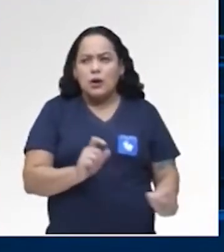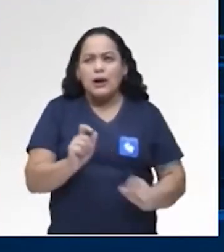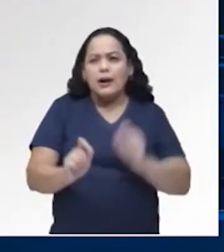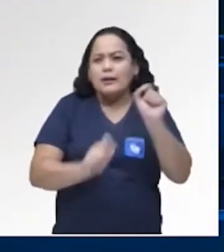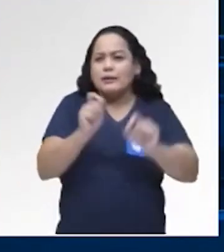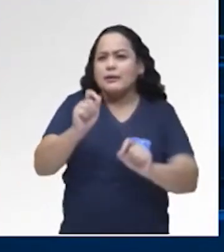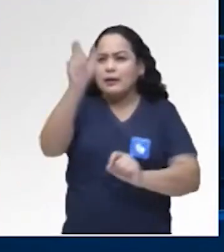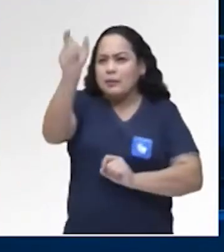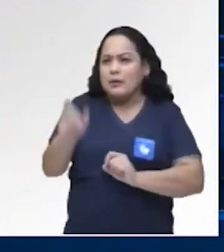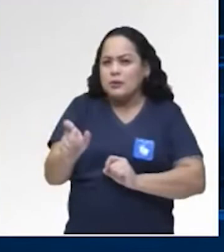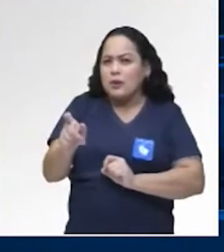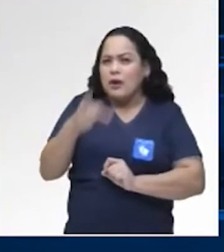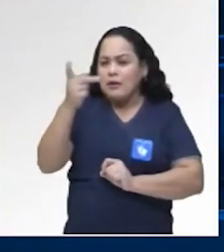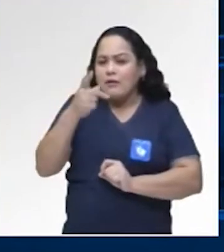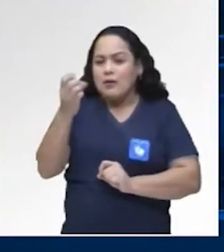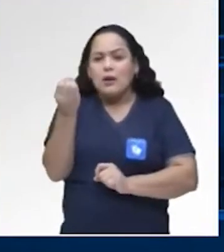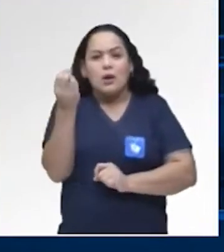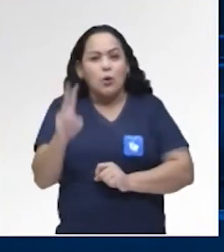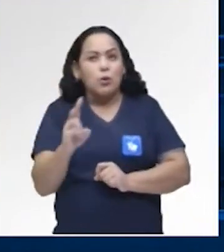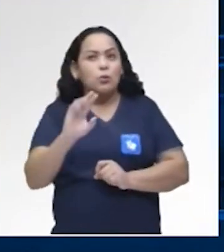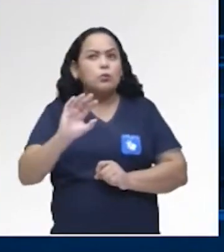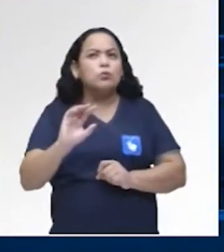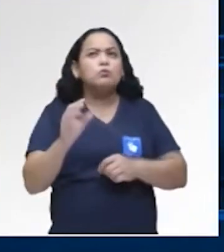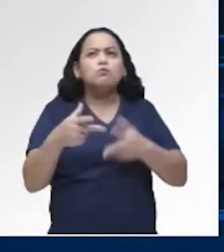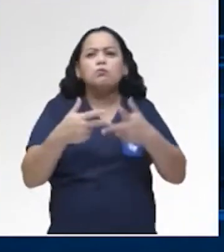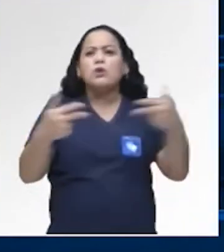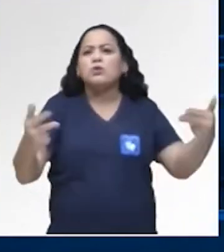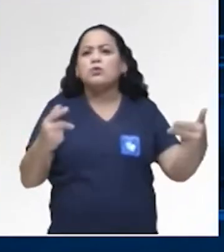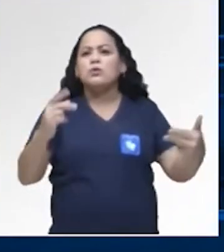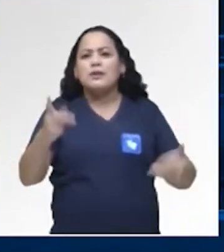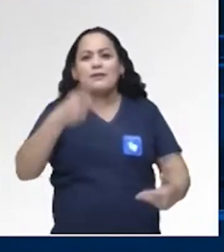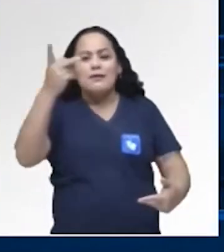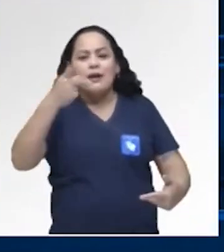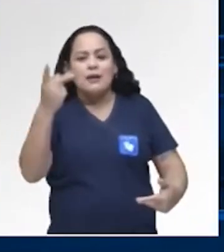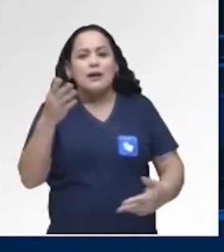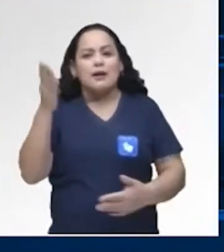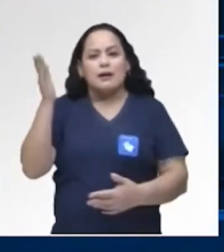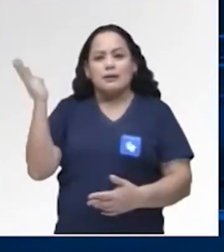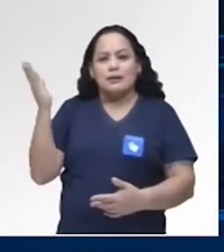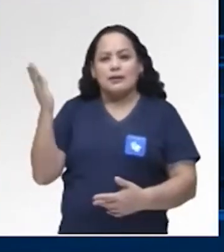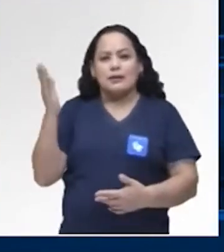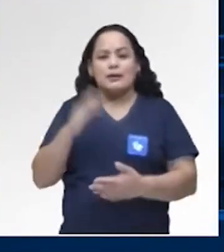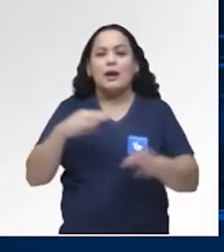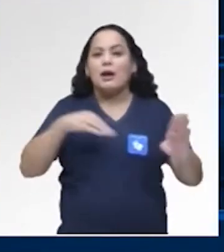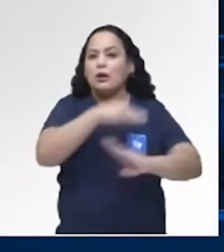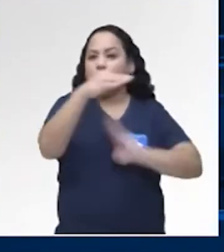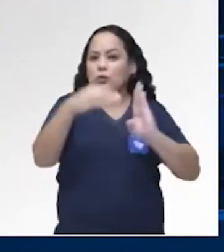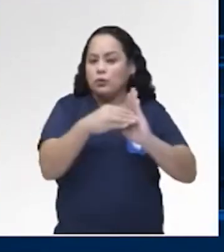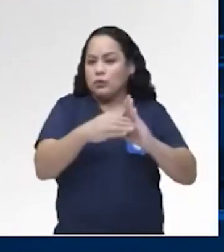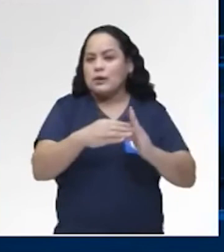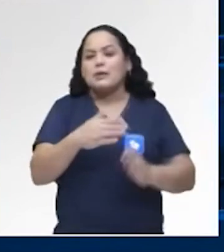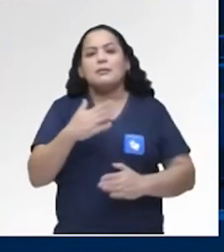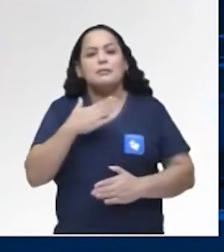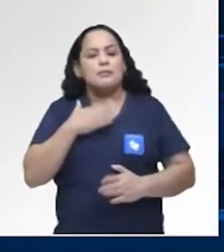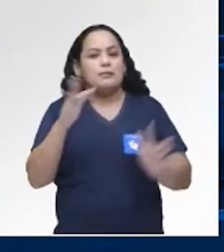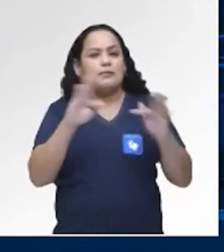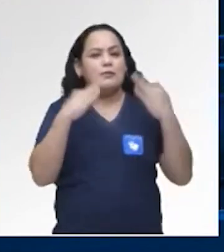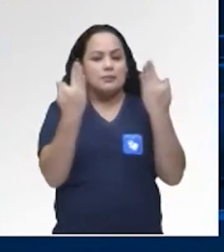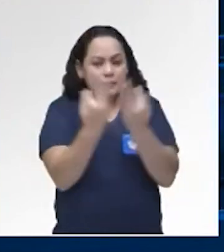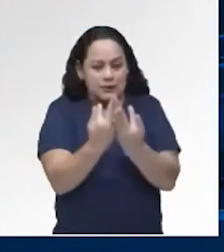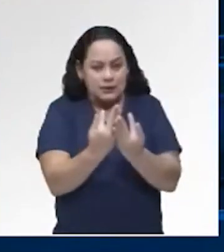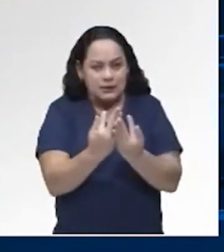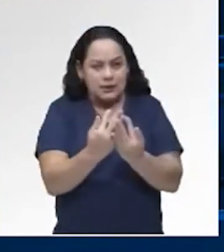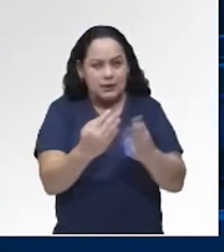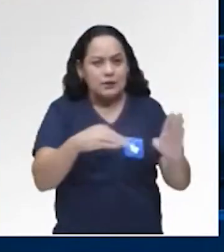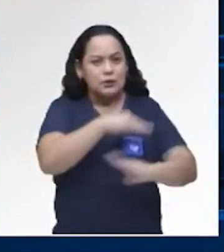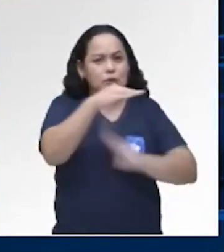fala dentro de um determinado contexto. Então, nesse caso, all my family, toda a minha família, repare que eu estou falando de toda a minha